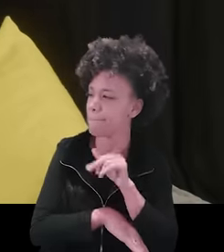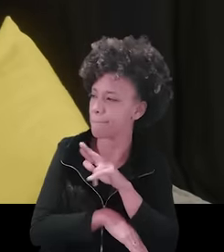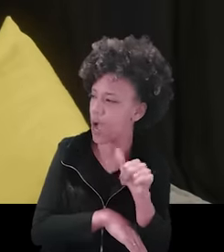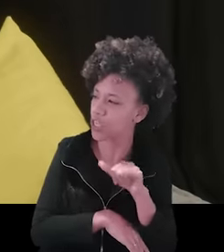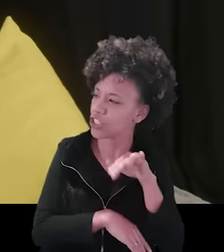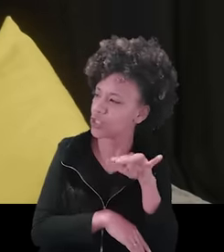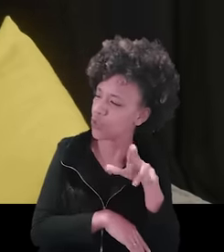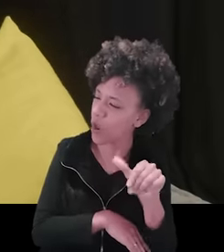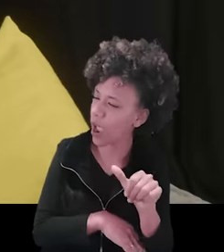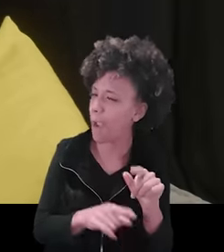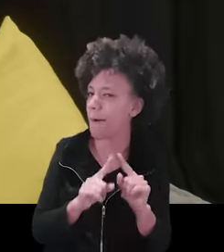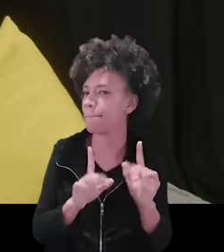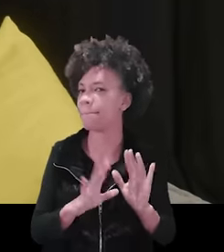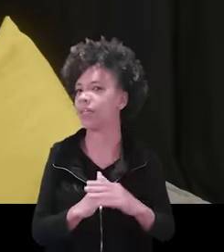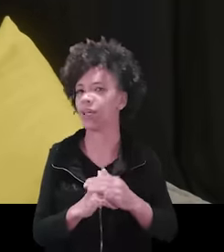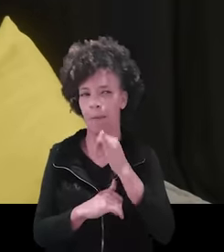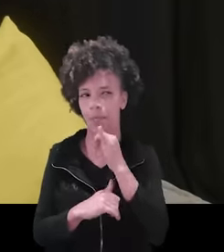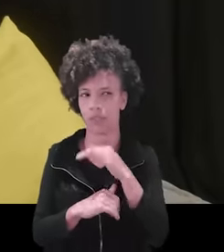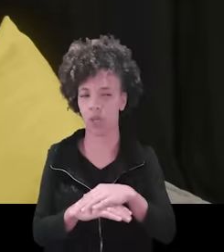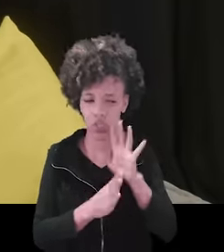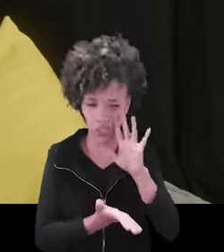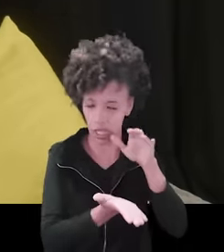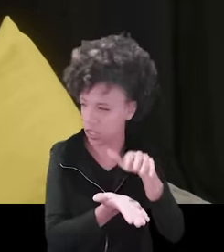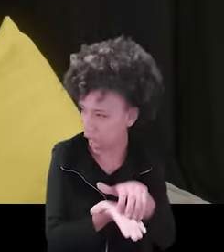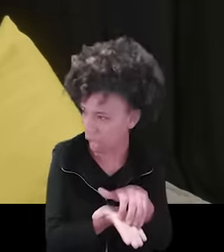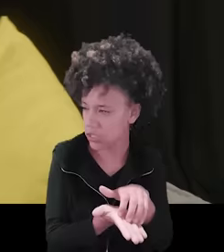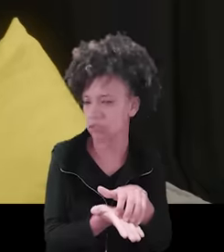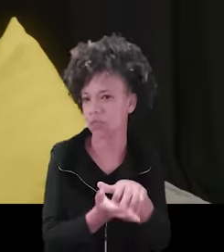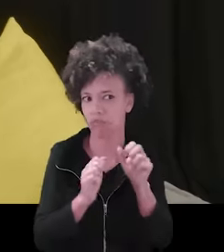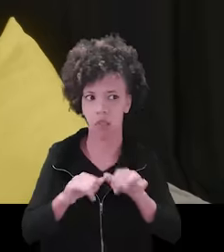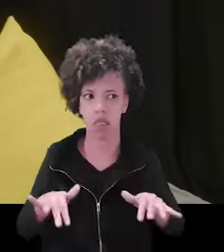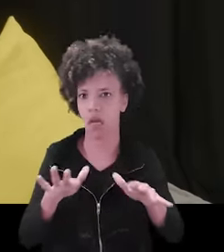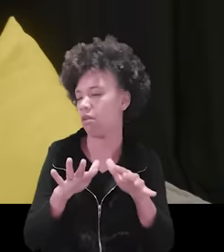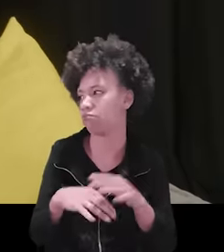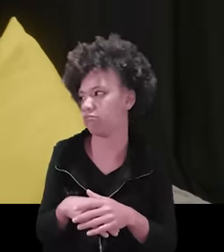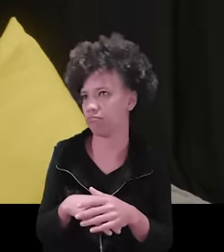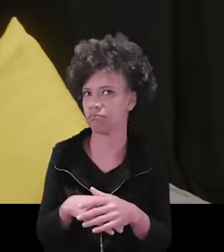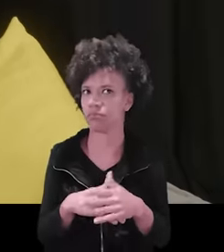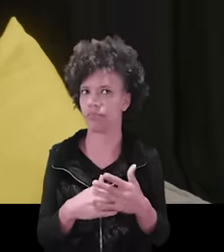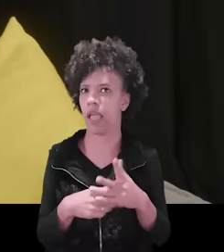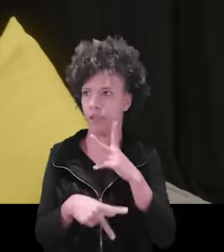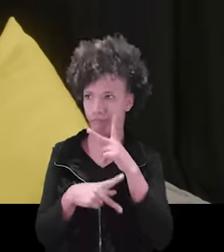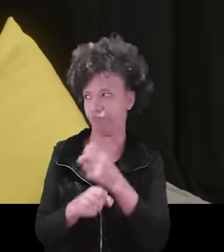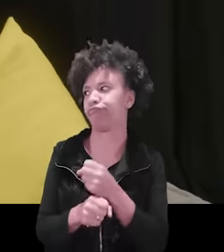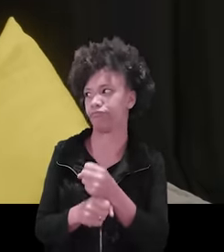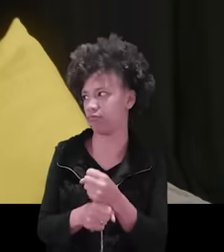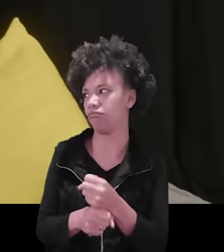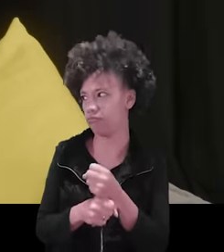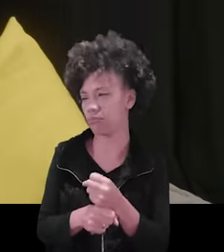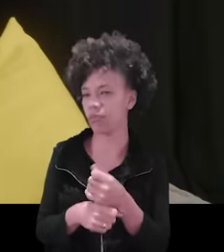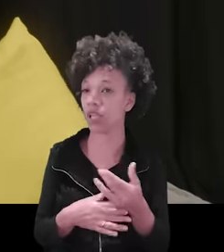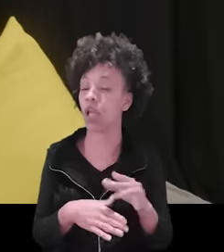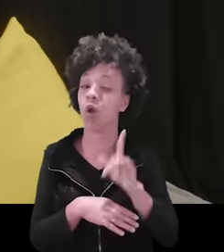Barra da Tijuca um Quando você vai para os lugares mais centrais mas dá um pau assim tipo a coisa mais pesada